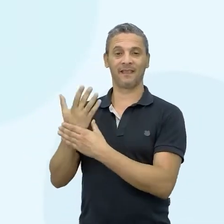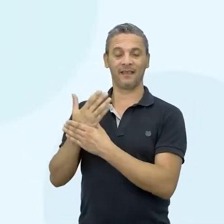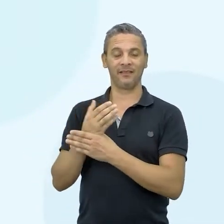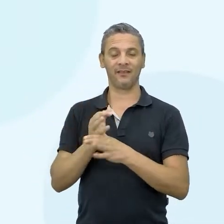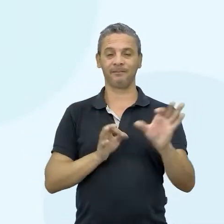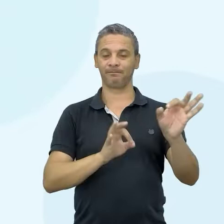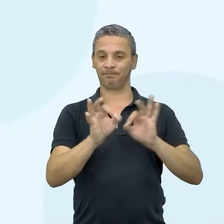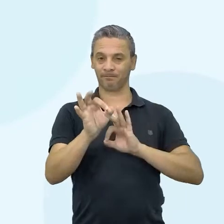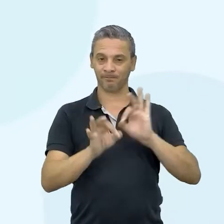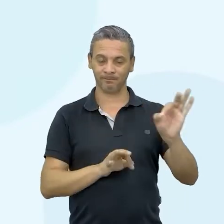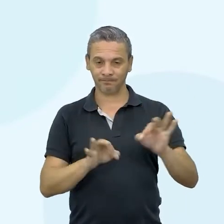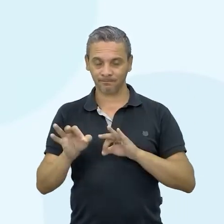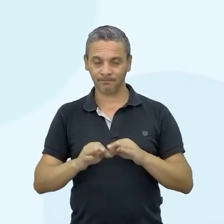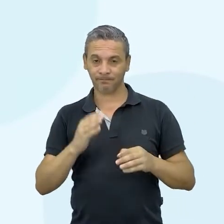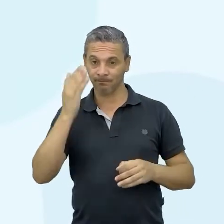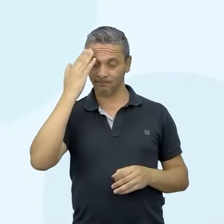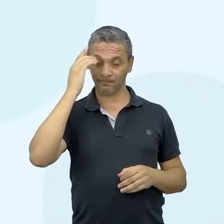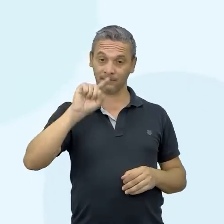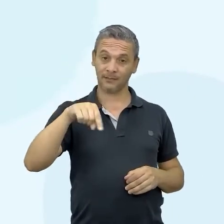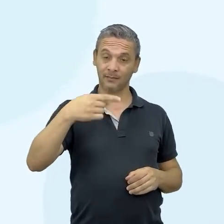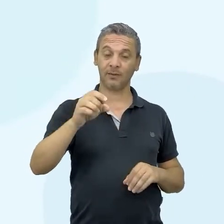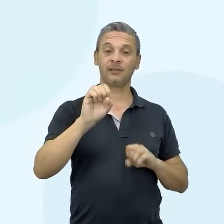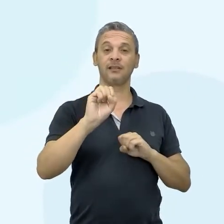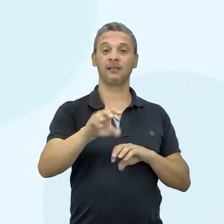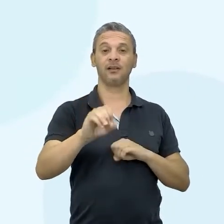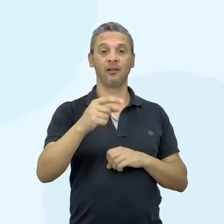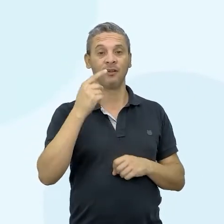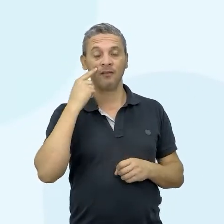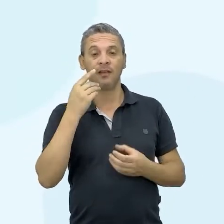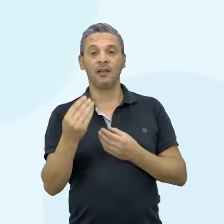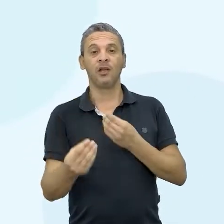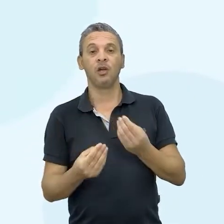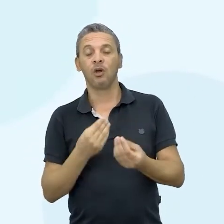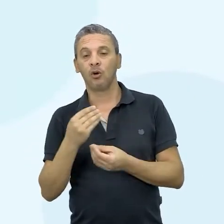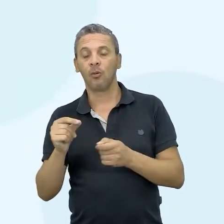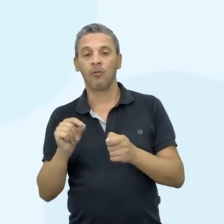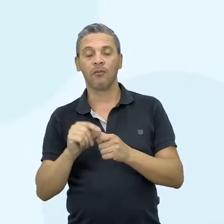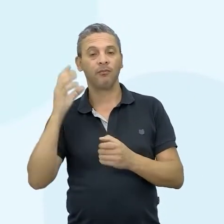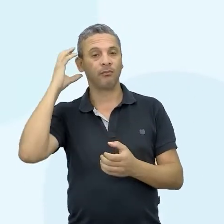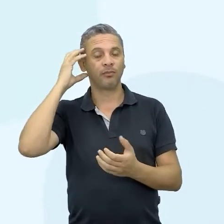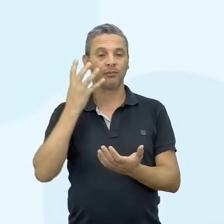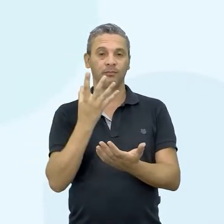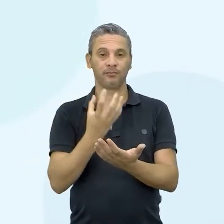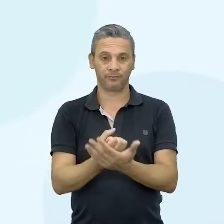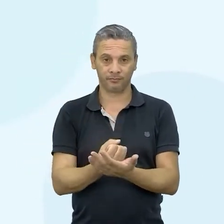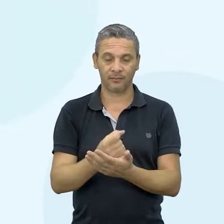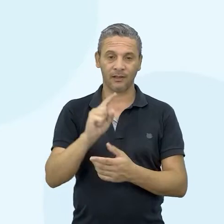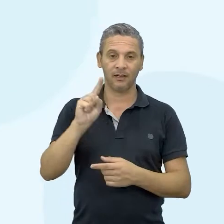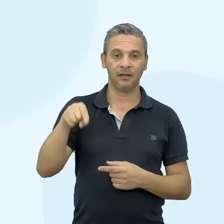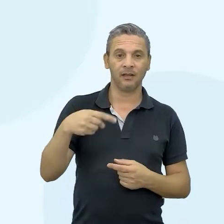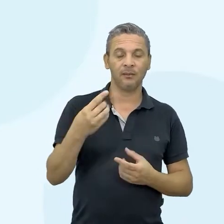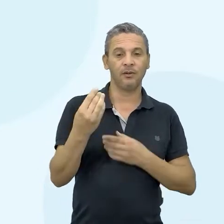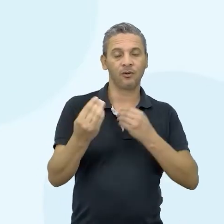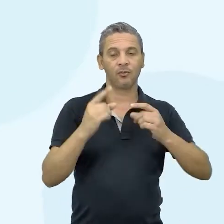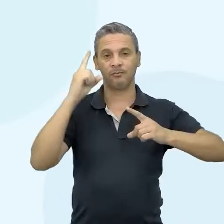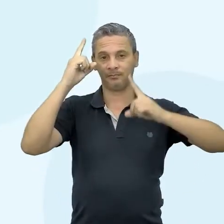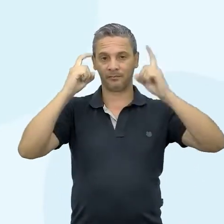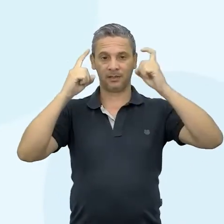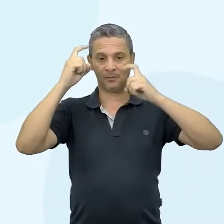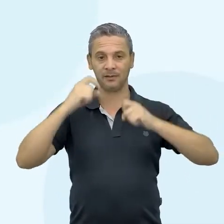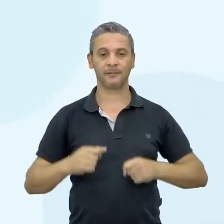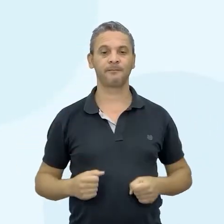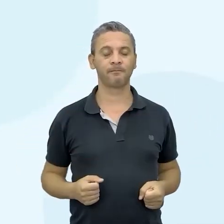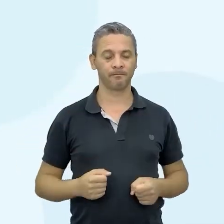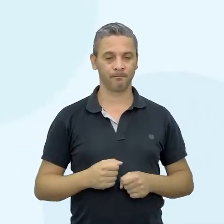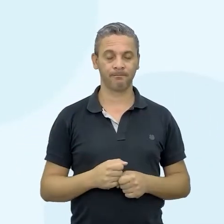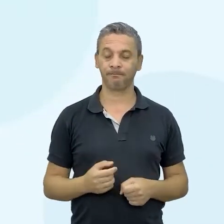vai criar esse entendimento e na próxima aula vocês vão ver como é que a gente faz um podcast e depois como é que a gente faz uma animação.